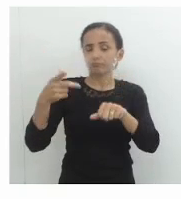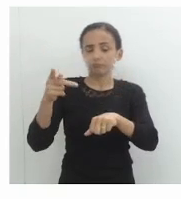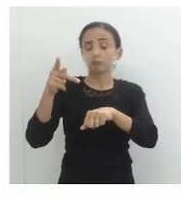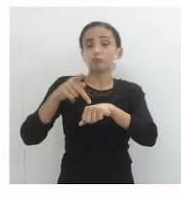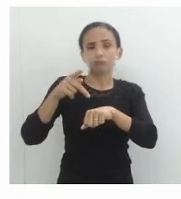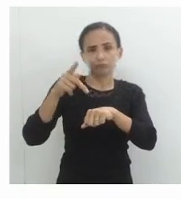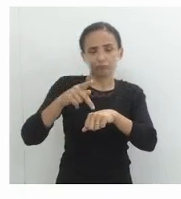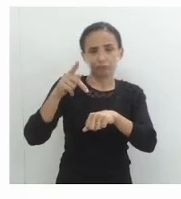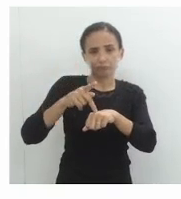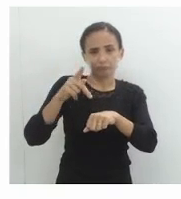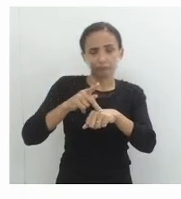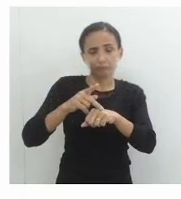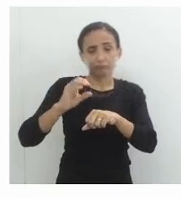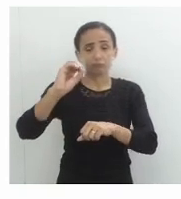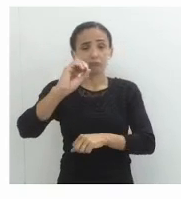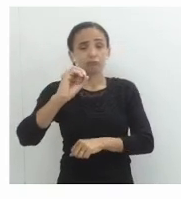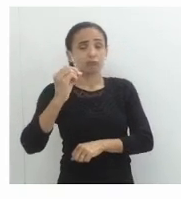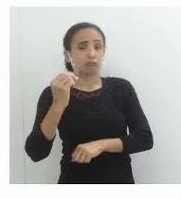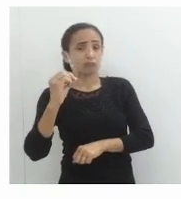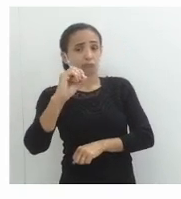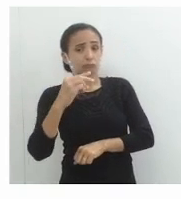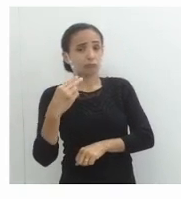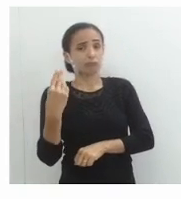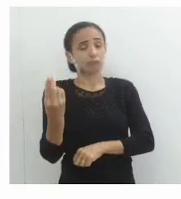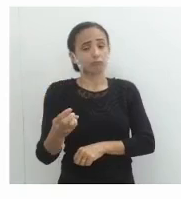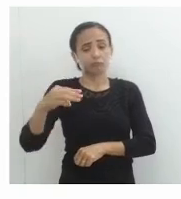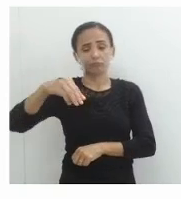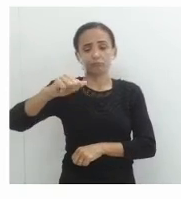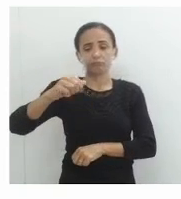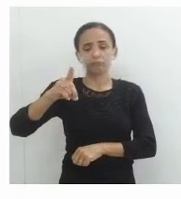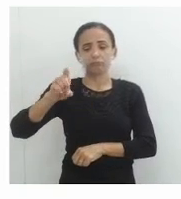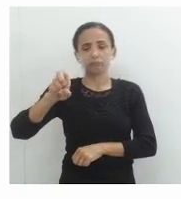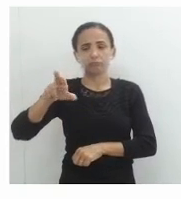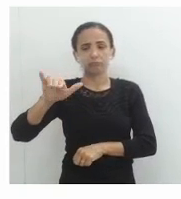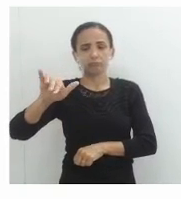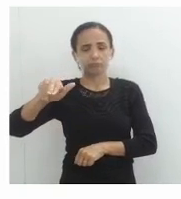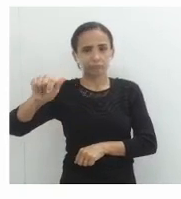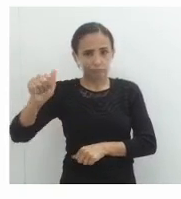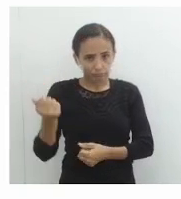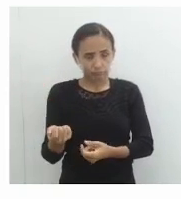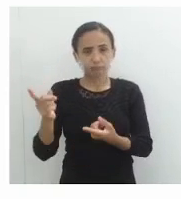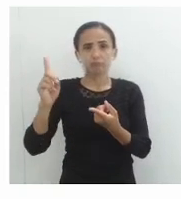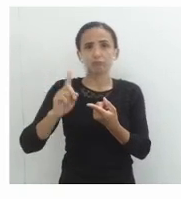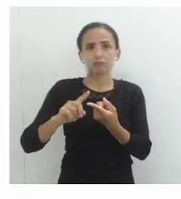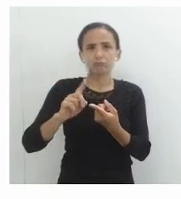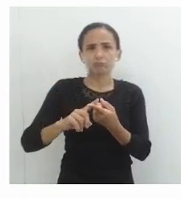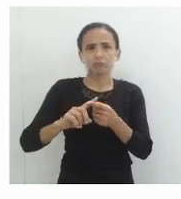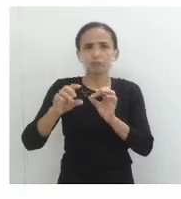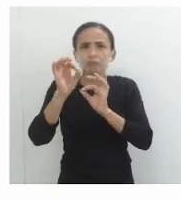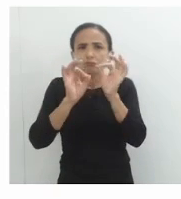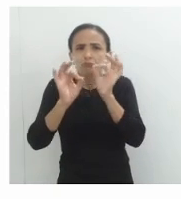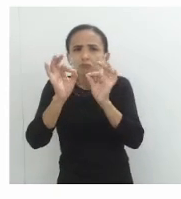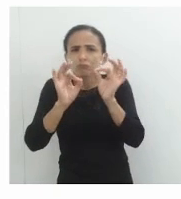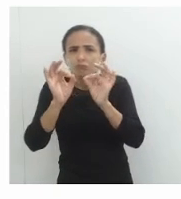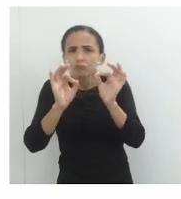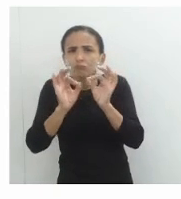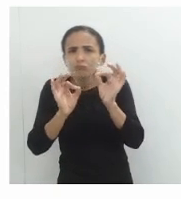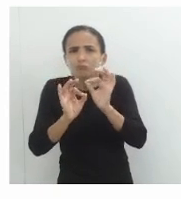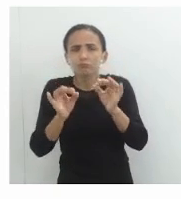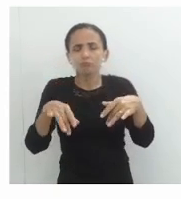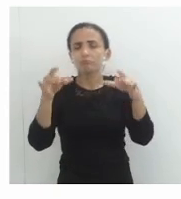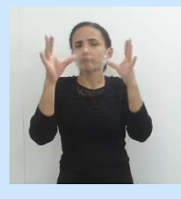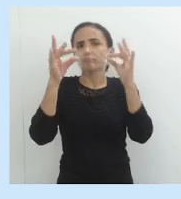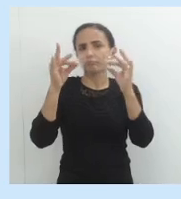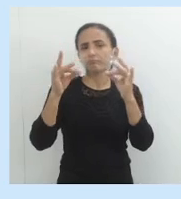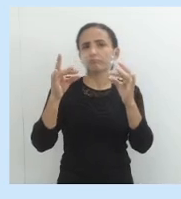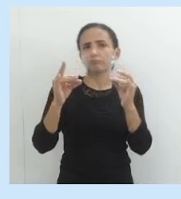ou madeiras, né? Modelagem com argila e cera, também pode ter fundição ou soldagem. Então, assim, as